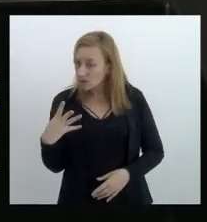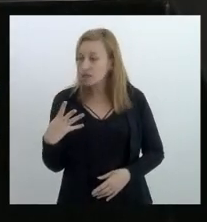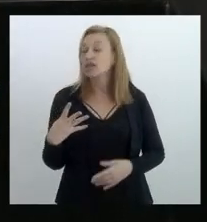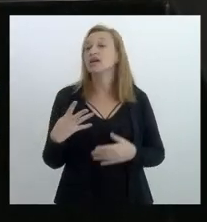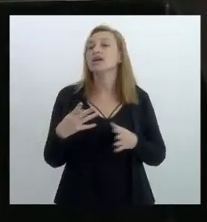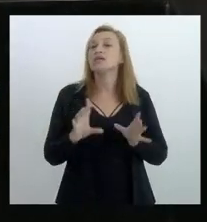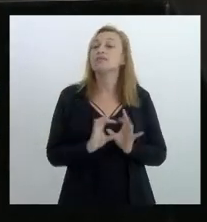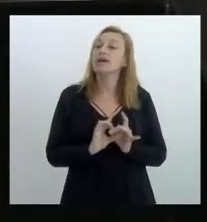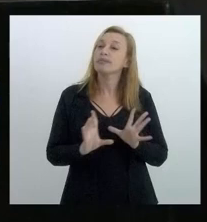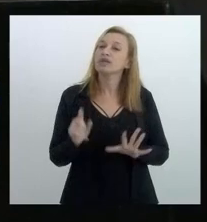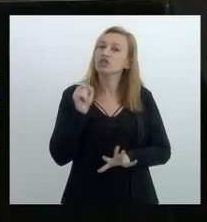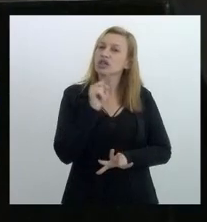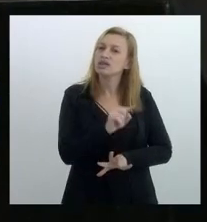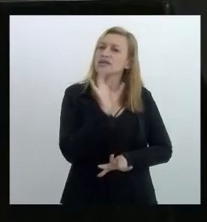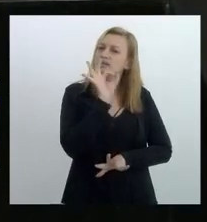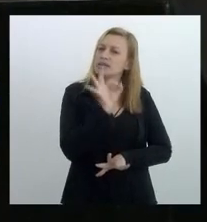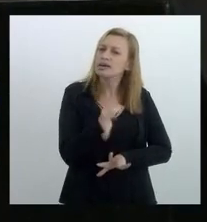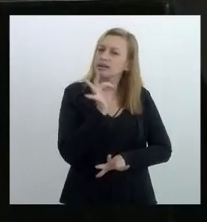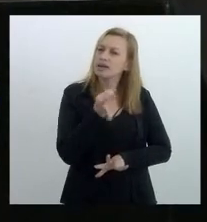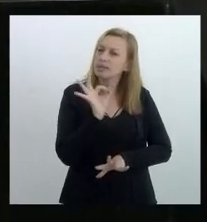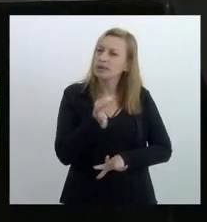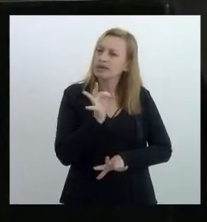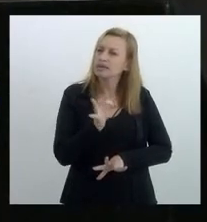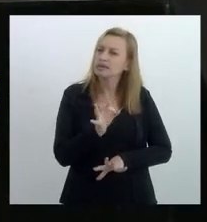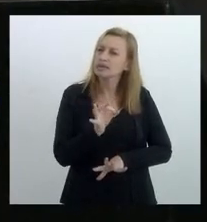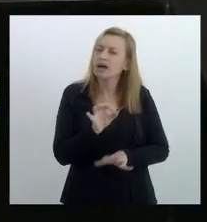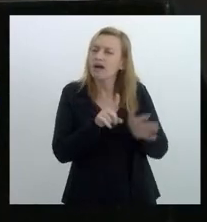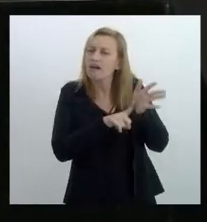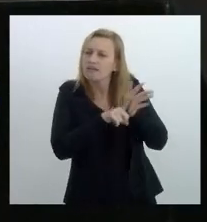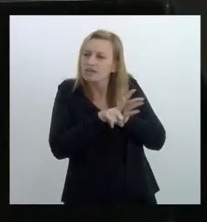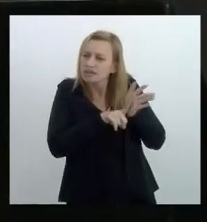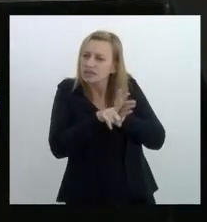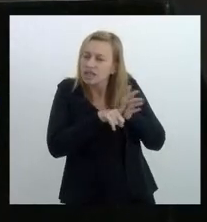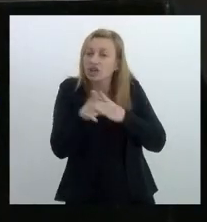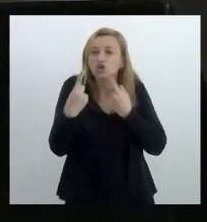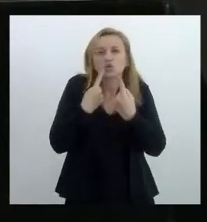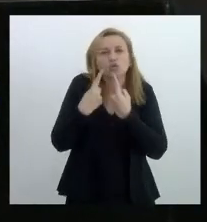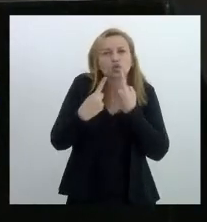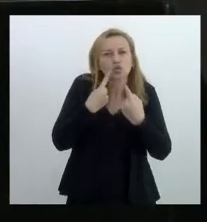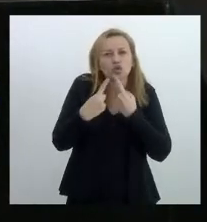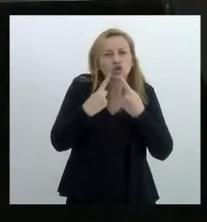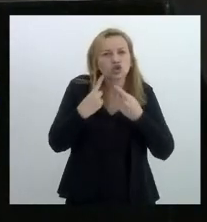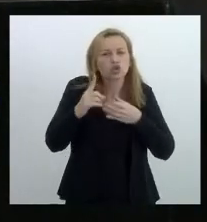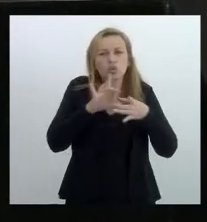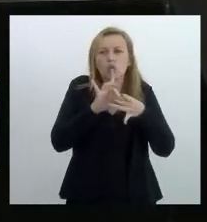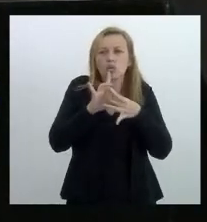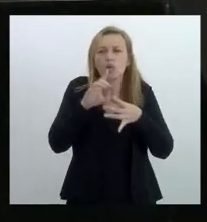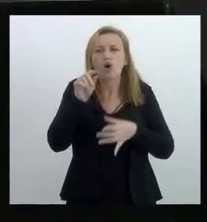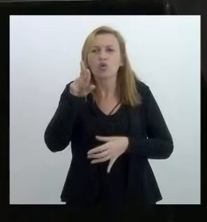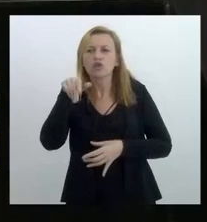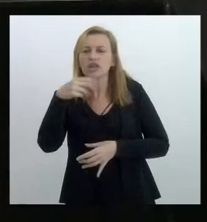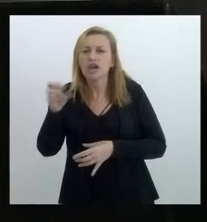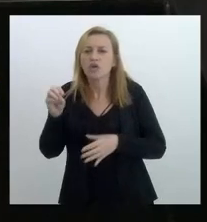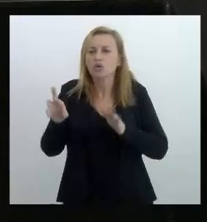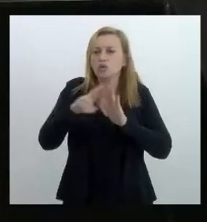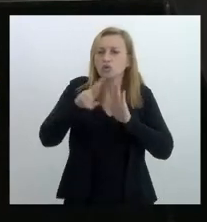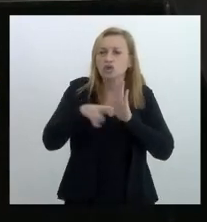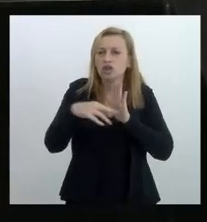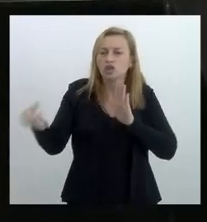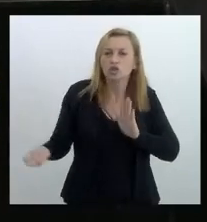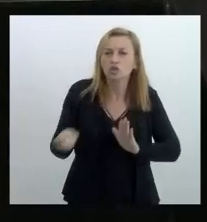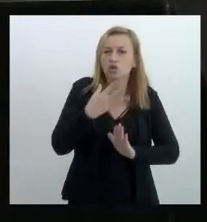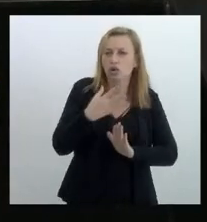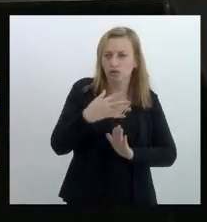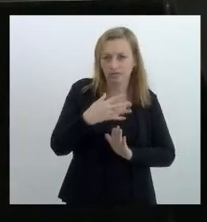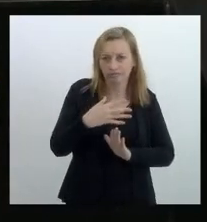que permite exatamente, né, analisar e discutir com a União as novas regras da